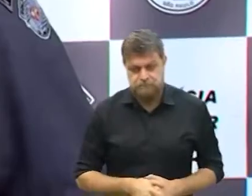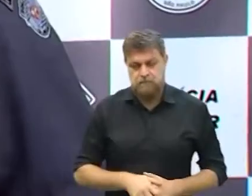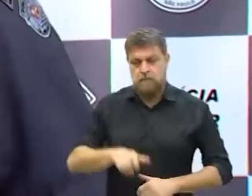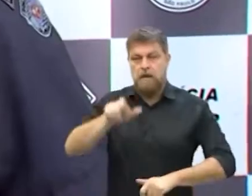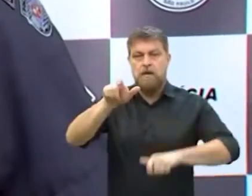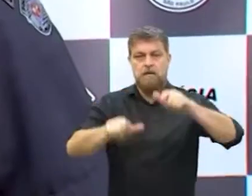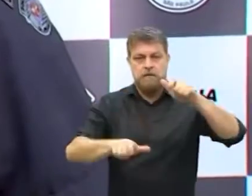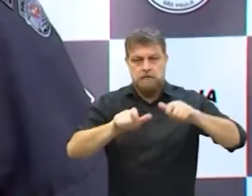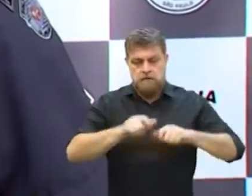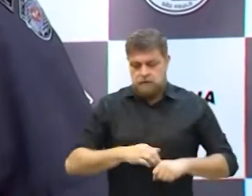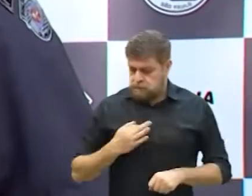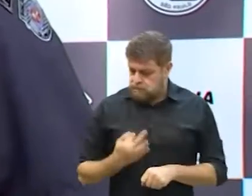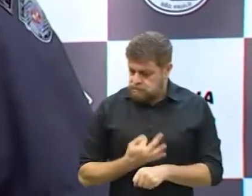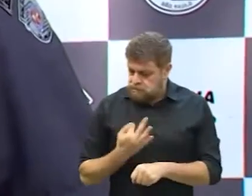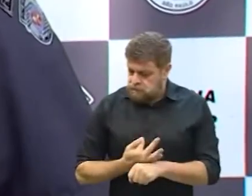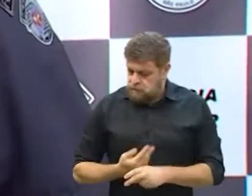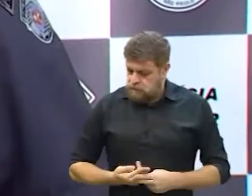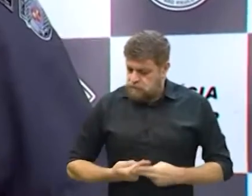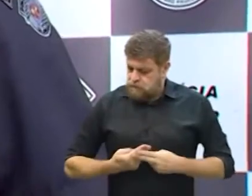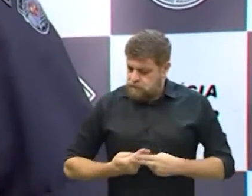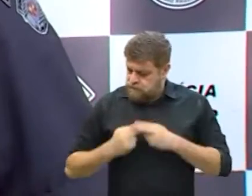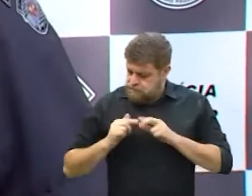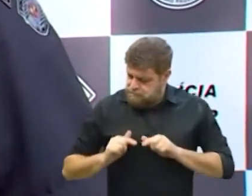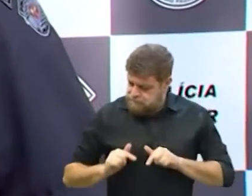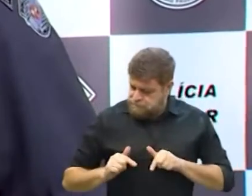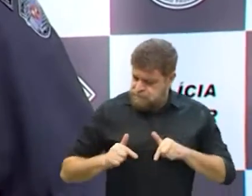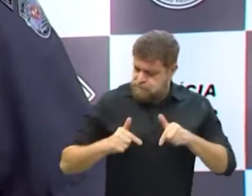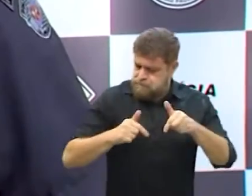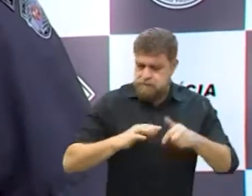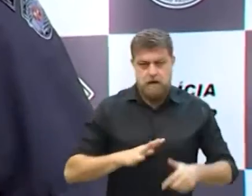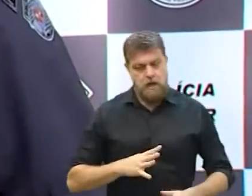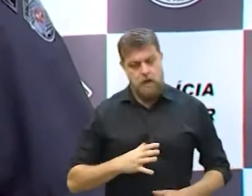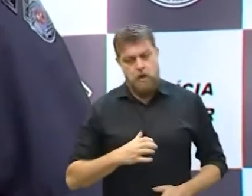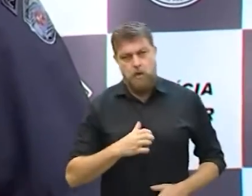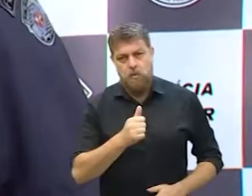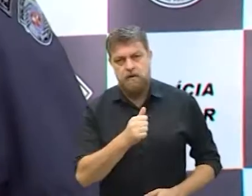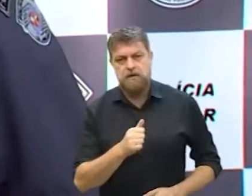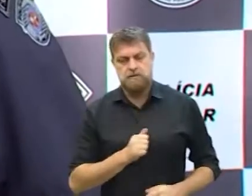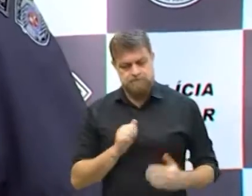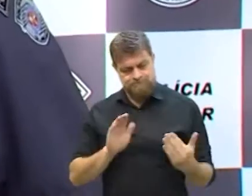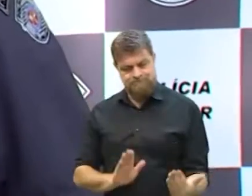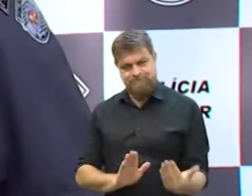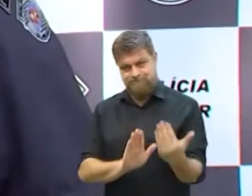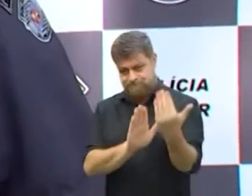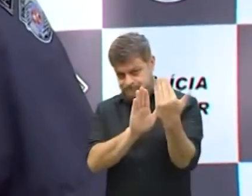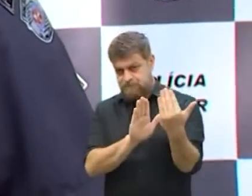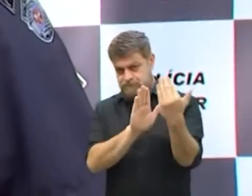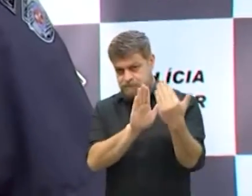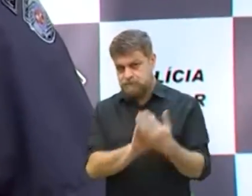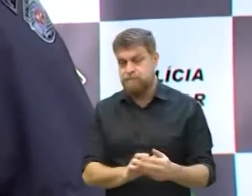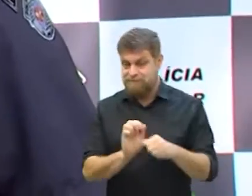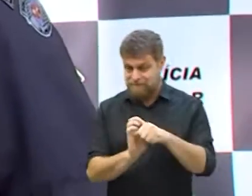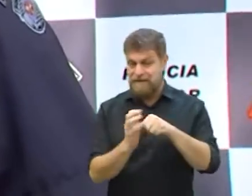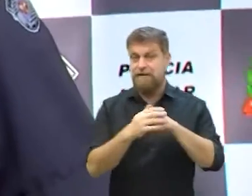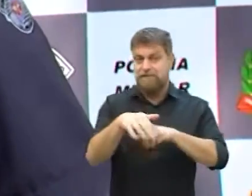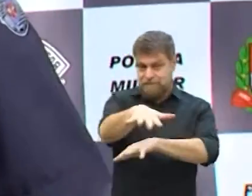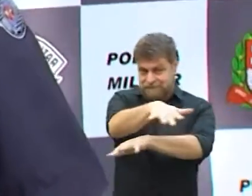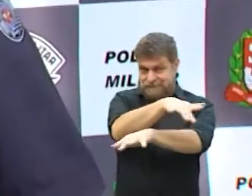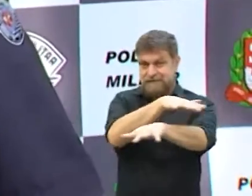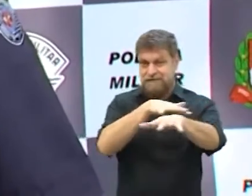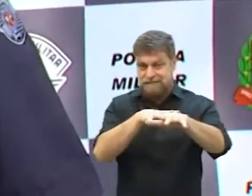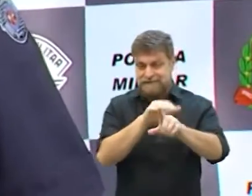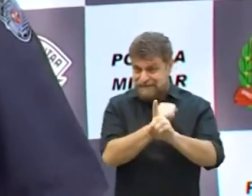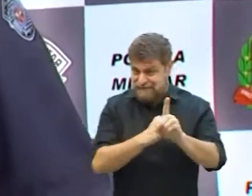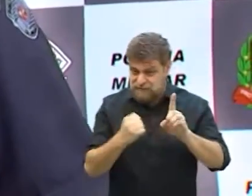Paulo. Pessoas que tiveram que respirar fundo e adquirir coragem em enfrentar os desafios desse